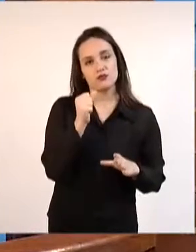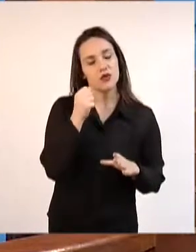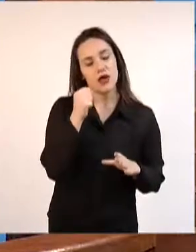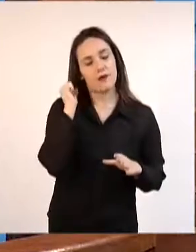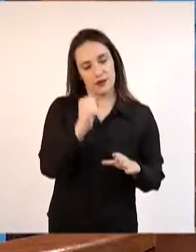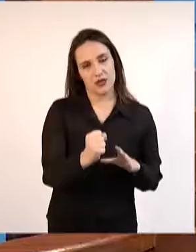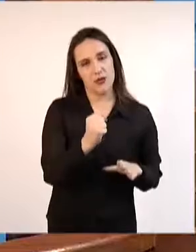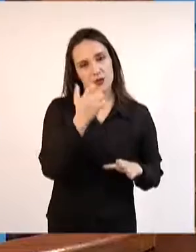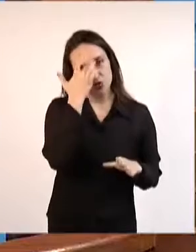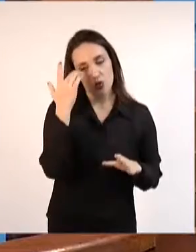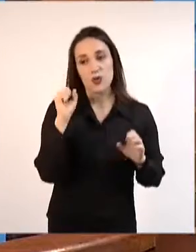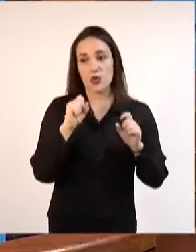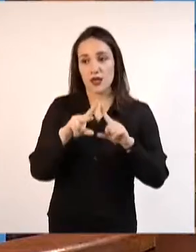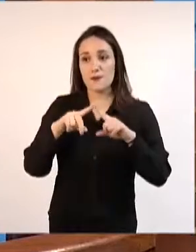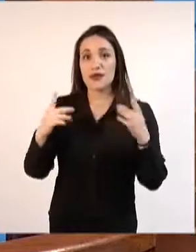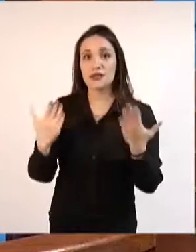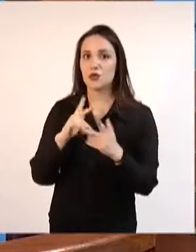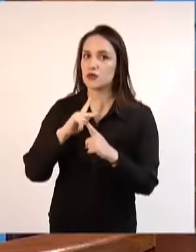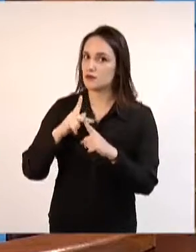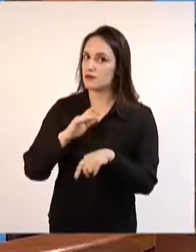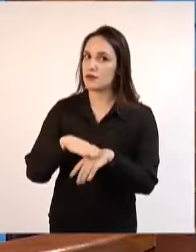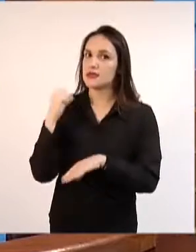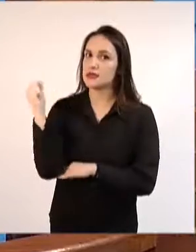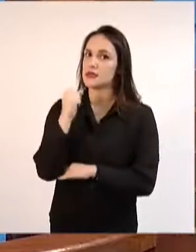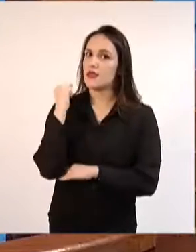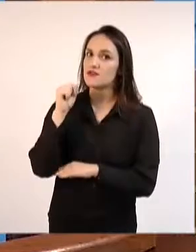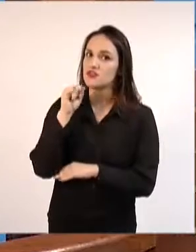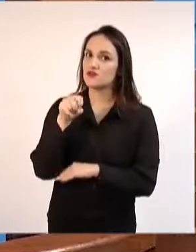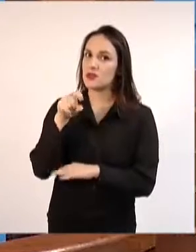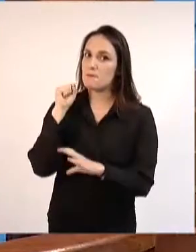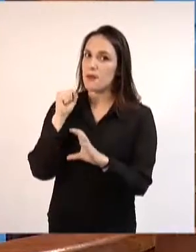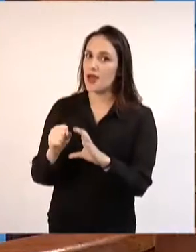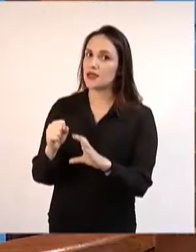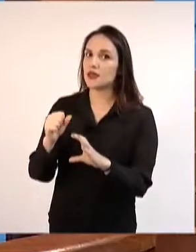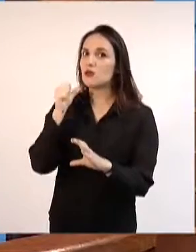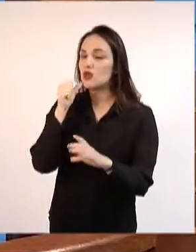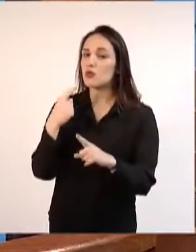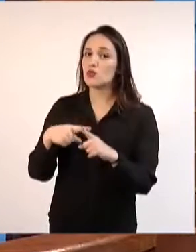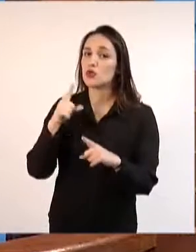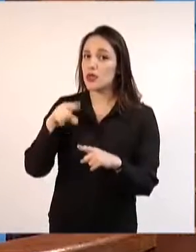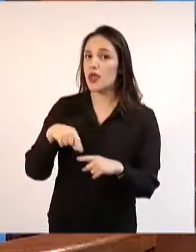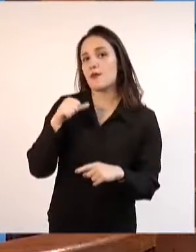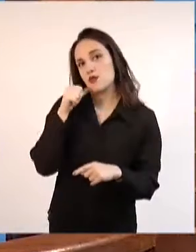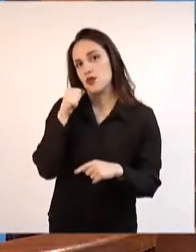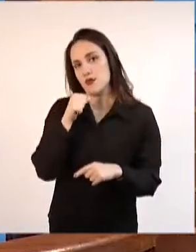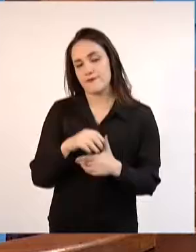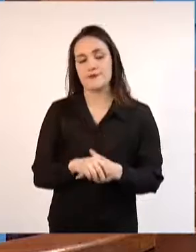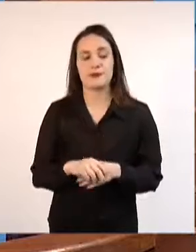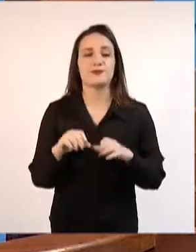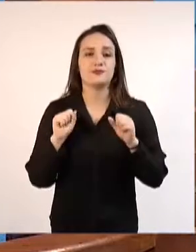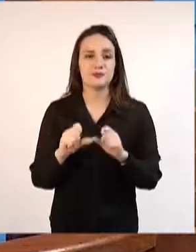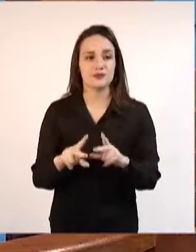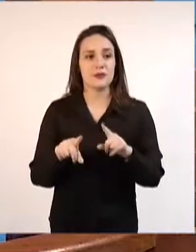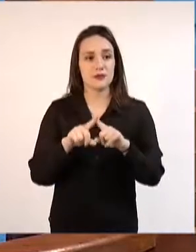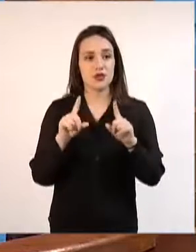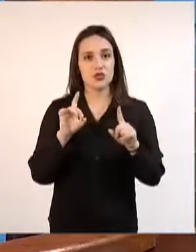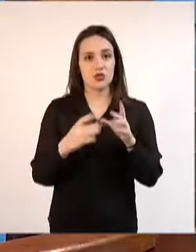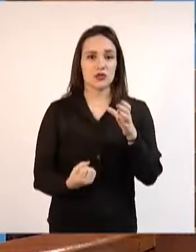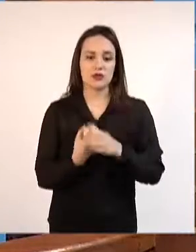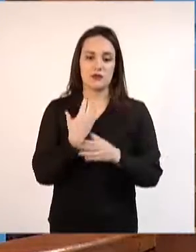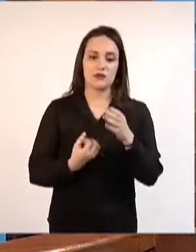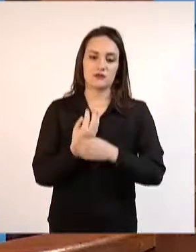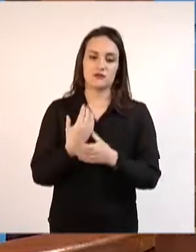fato dela ser mulher. Foram avanços consideráveis. Mas, infelizmente, lei só não